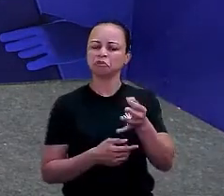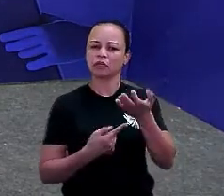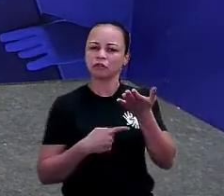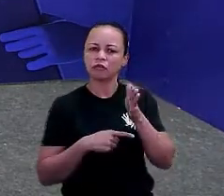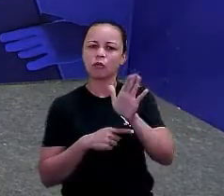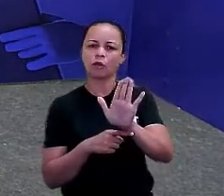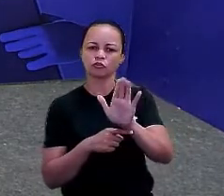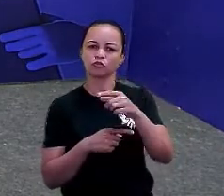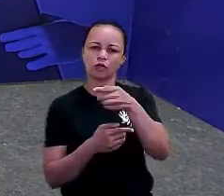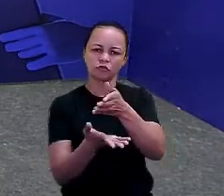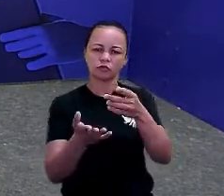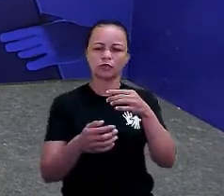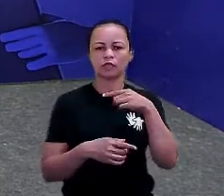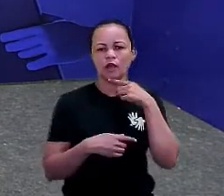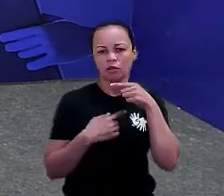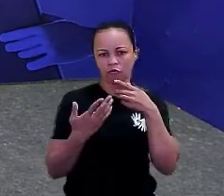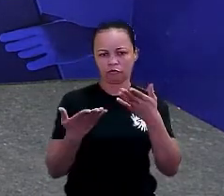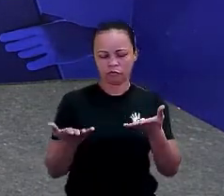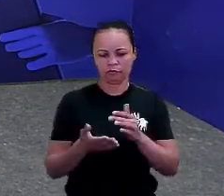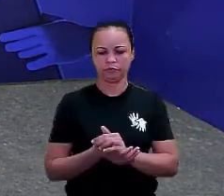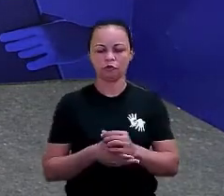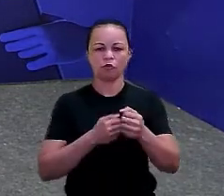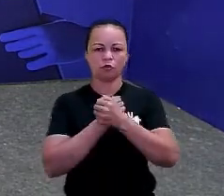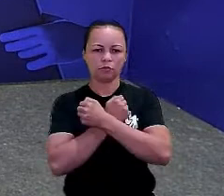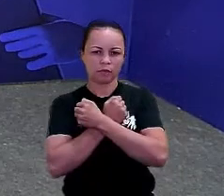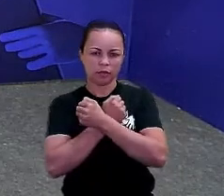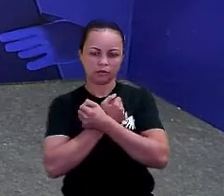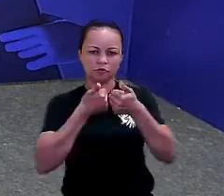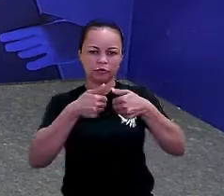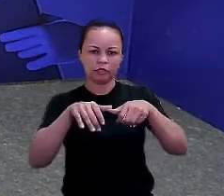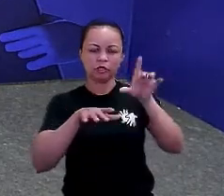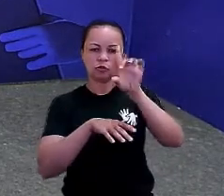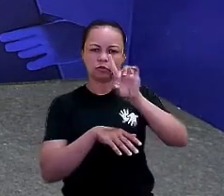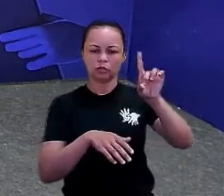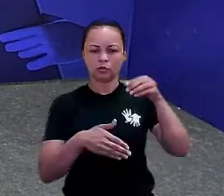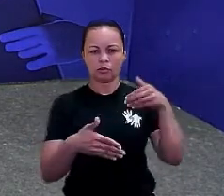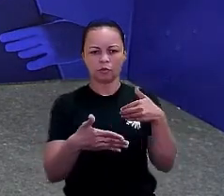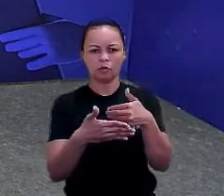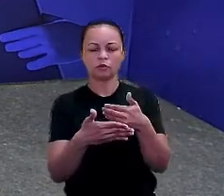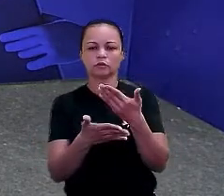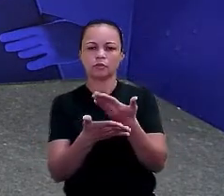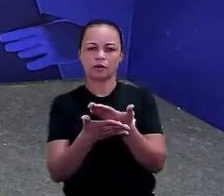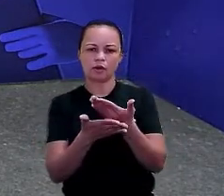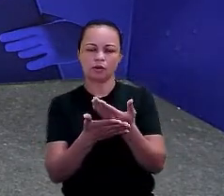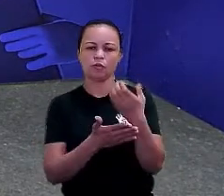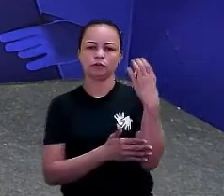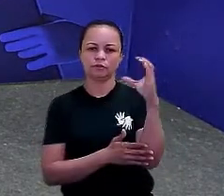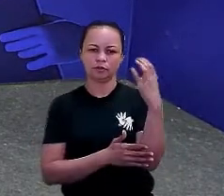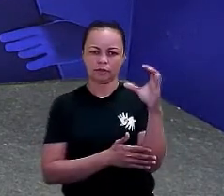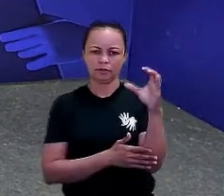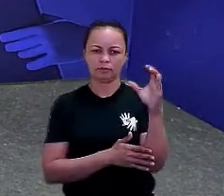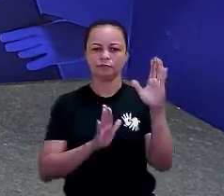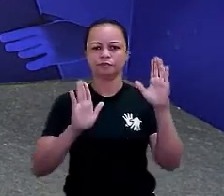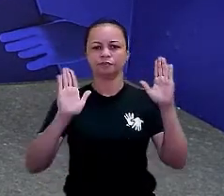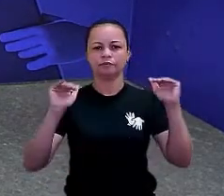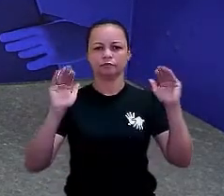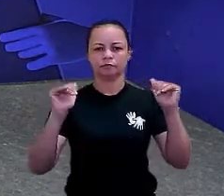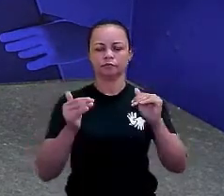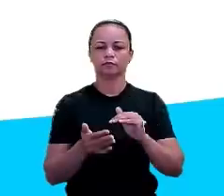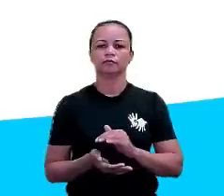essa tua dúvida. Um forte abraço, fiquem com Deus e até a nossa próxima aula de Ciências da Natureza. Tchau, tchau.